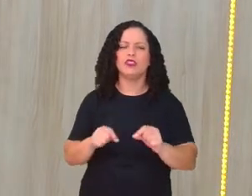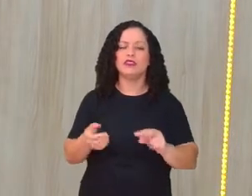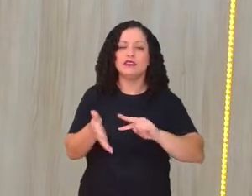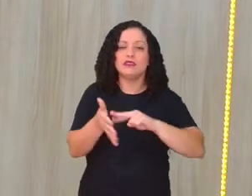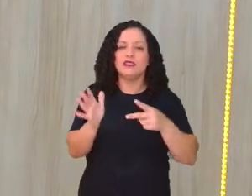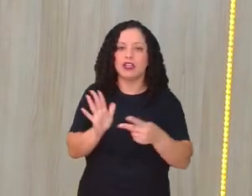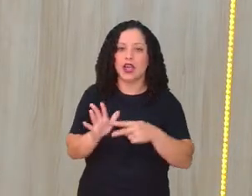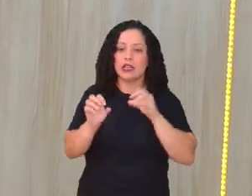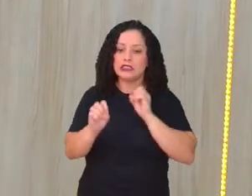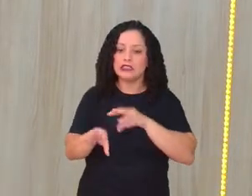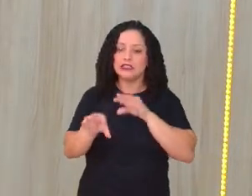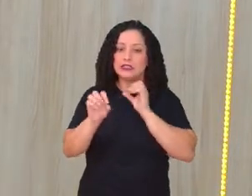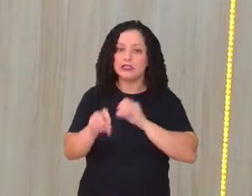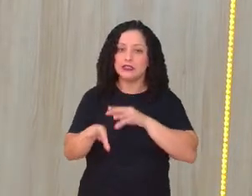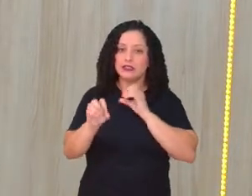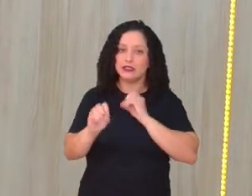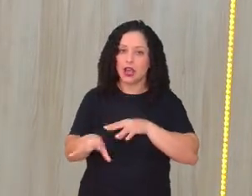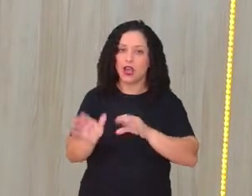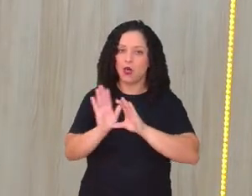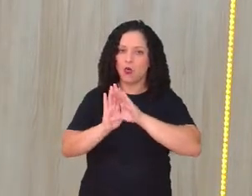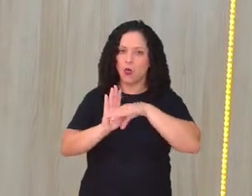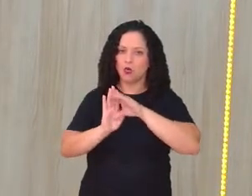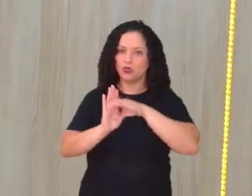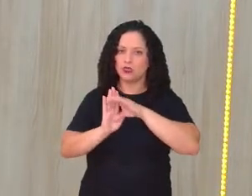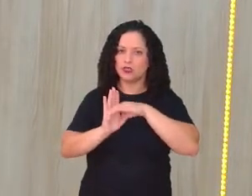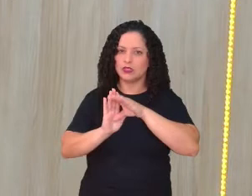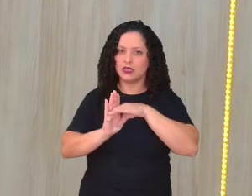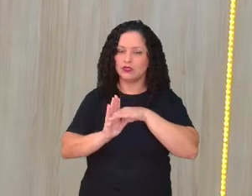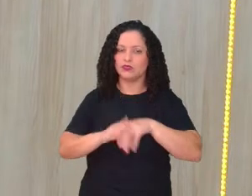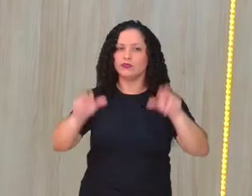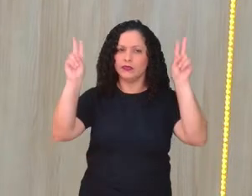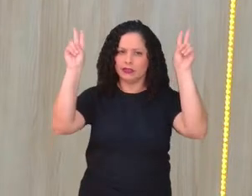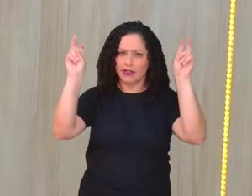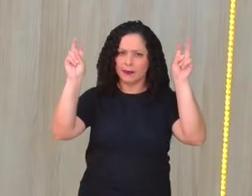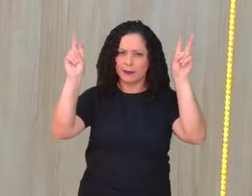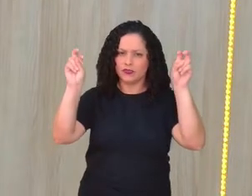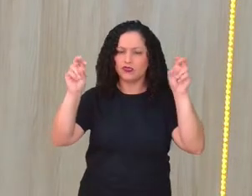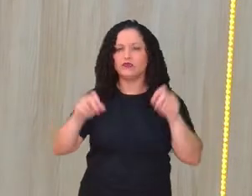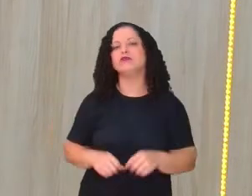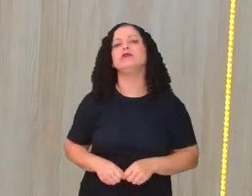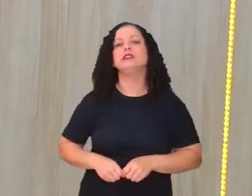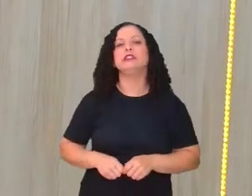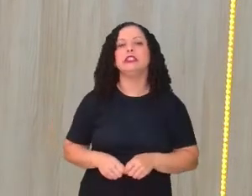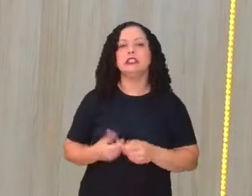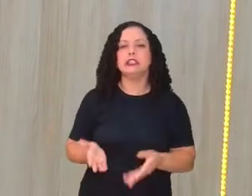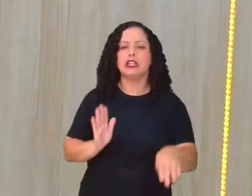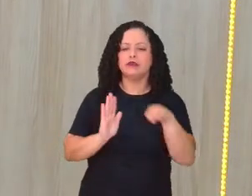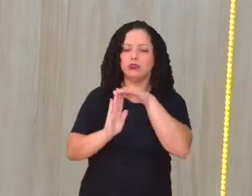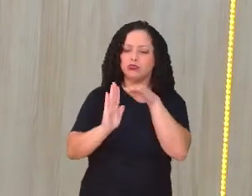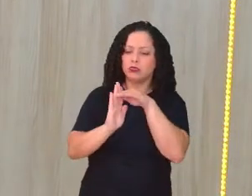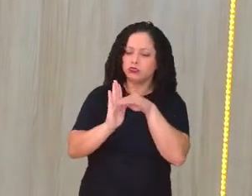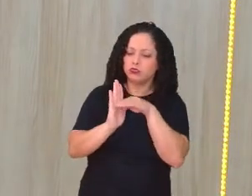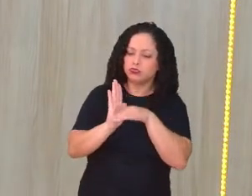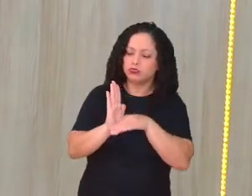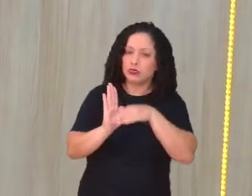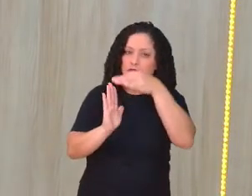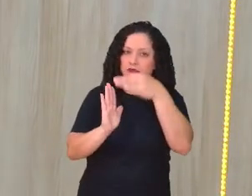o ensino de conceitos ou temas, né? Ou dogmas corretos.